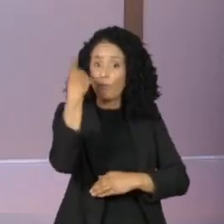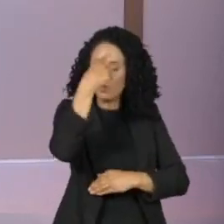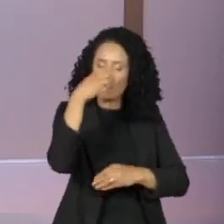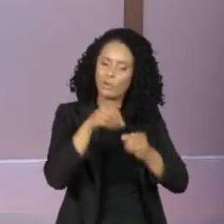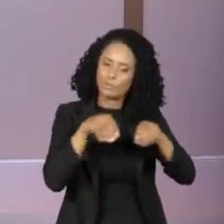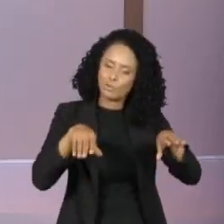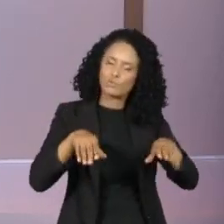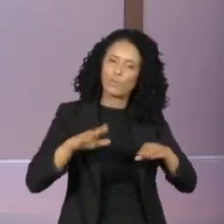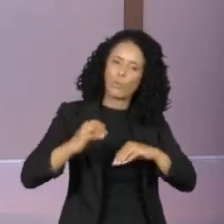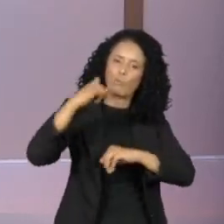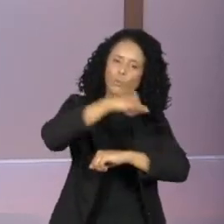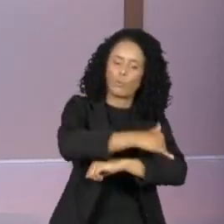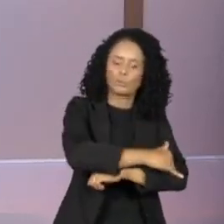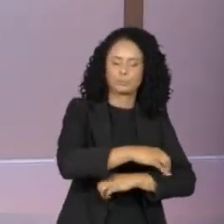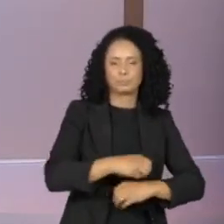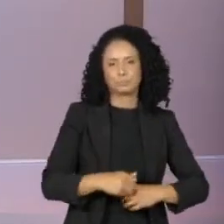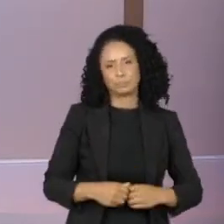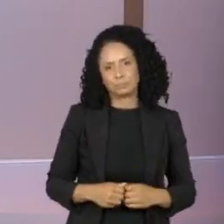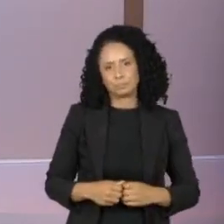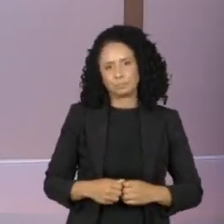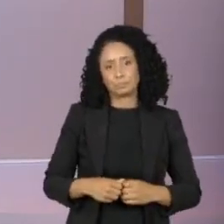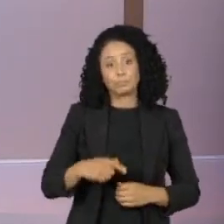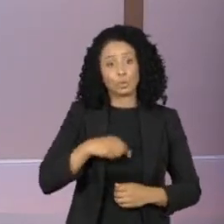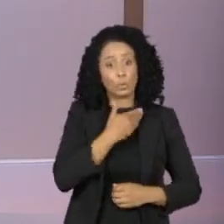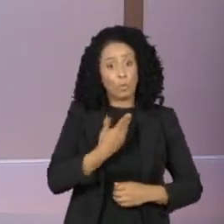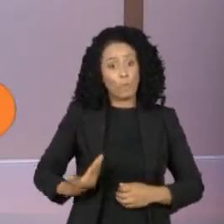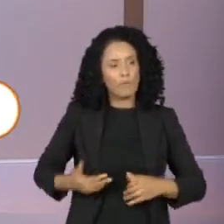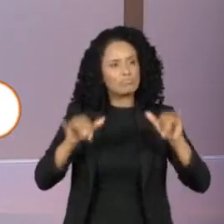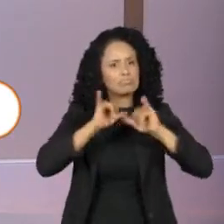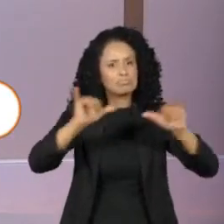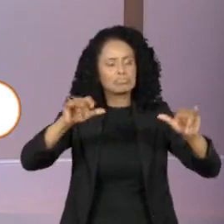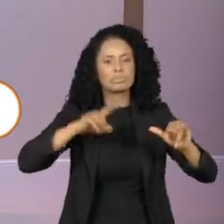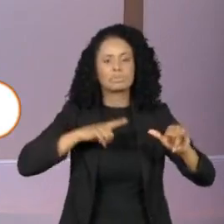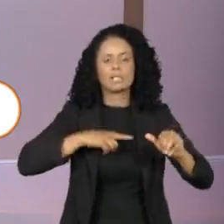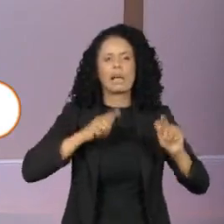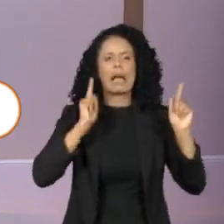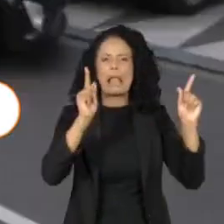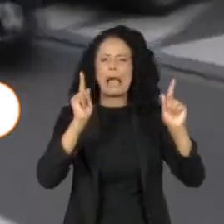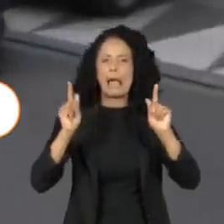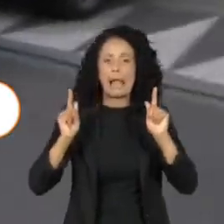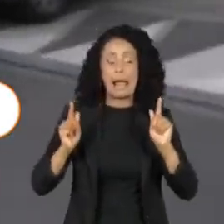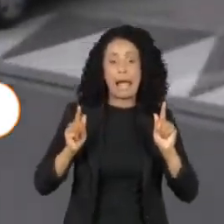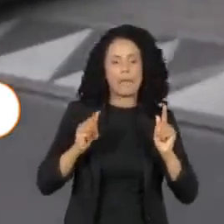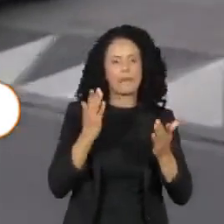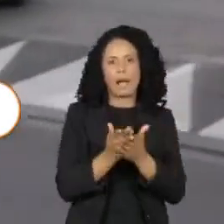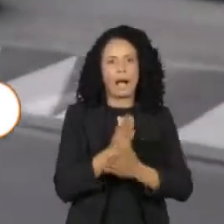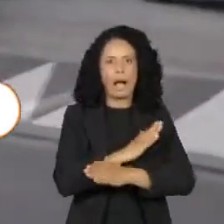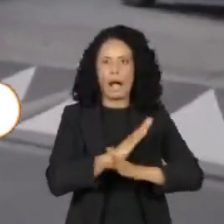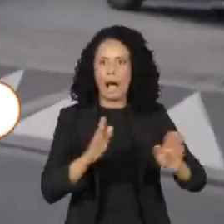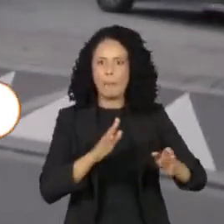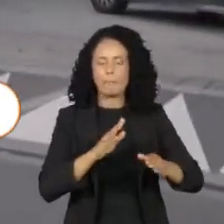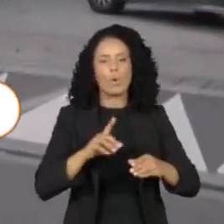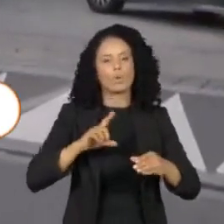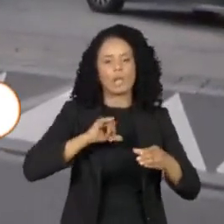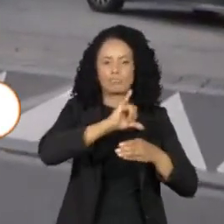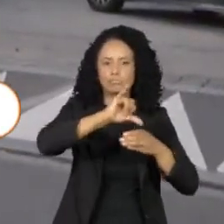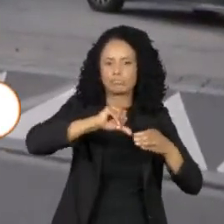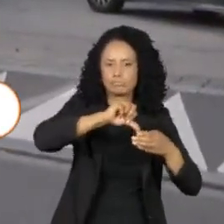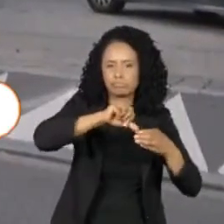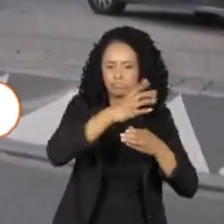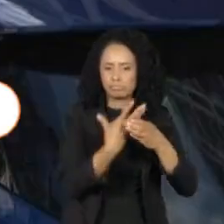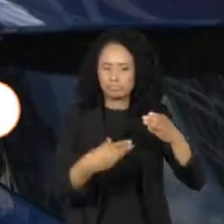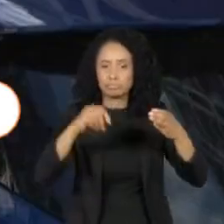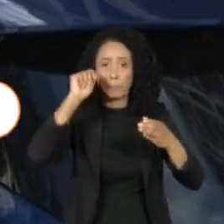O governo francês disse que está pronto para intervir e acabar com a greve nas refinarias de petróleo. O movimento deixou um terço dos postos